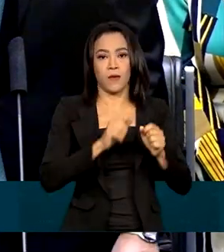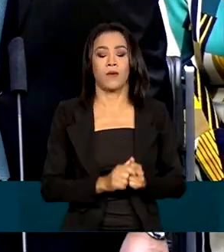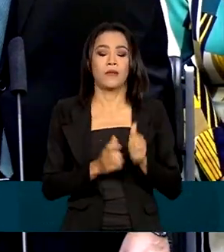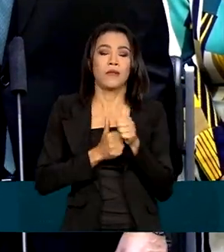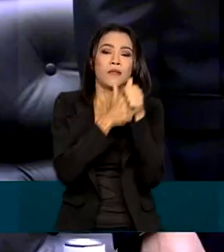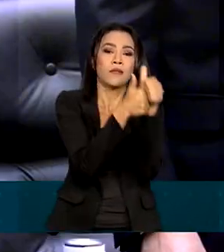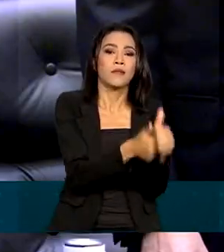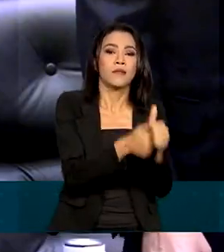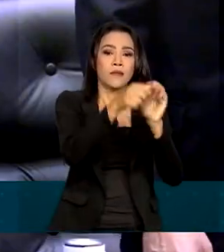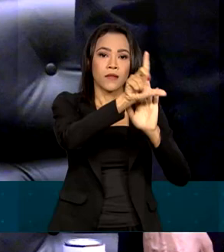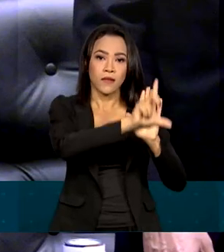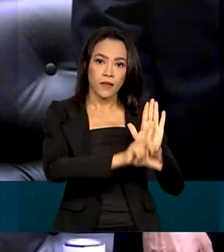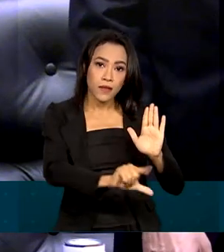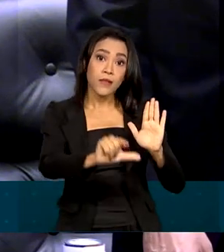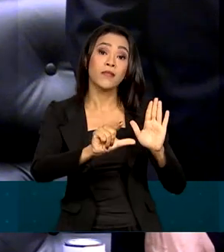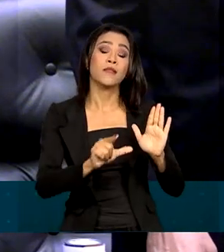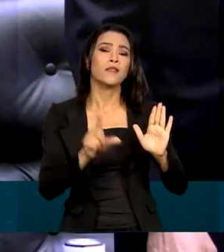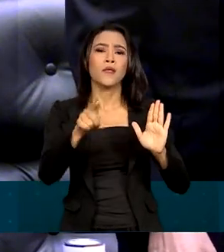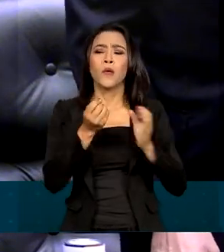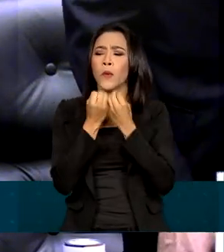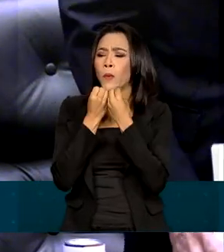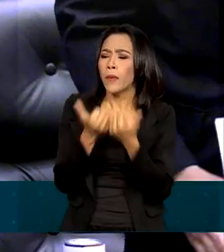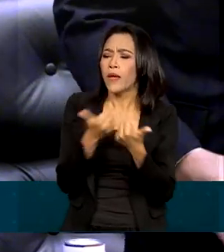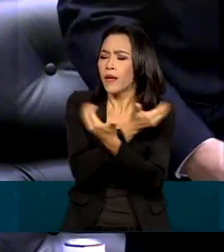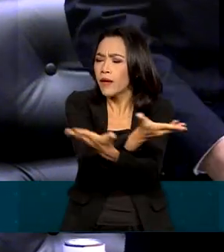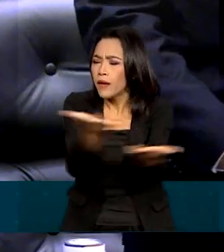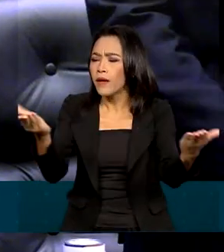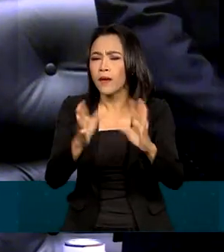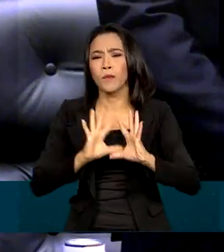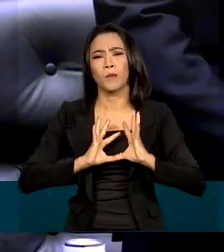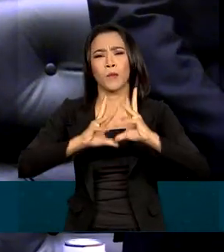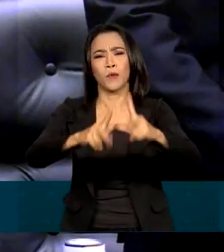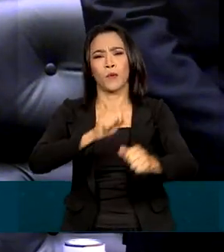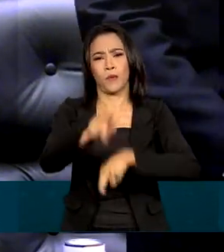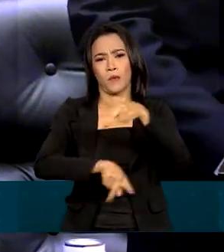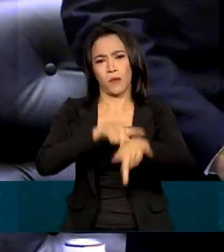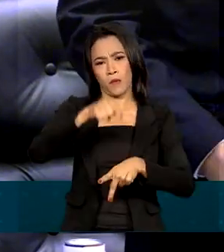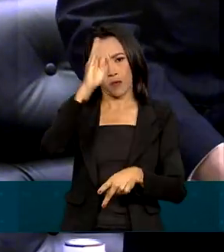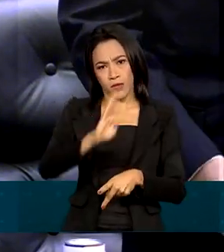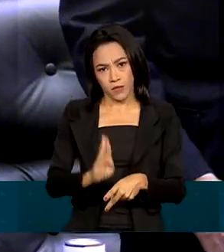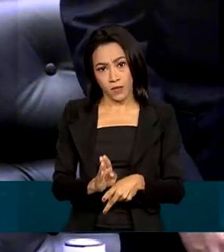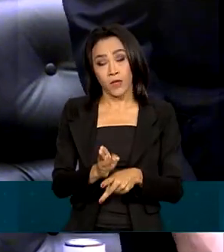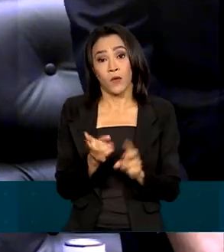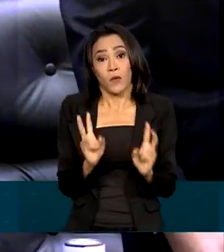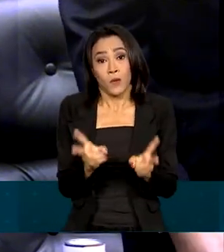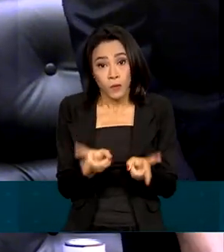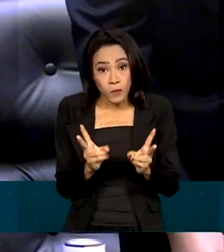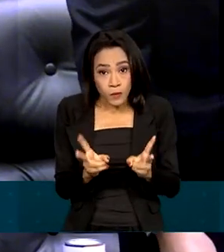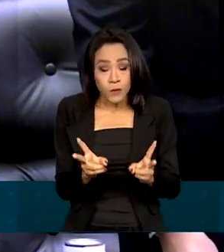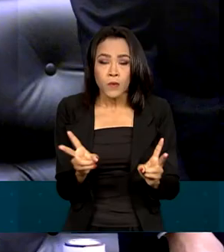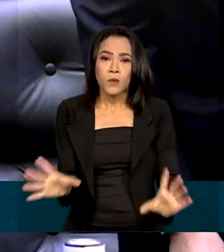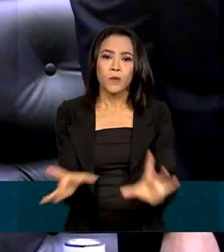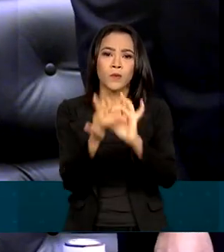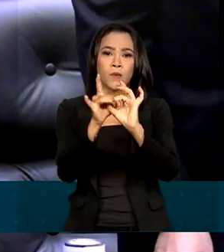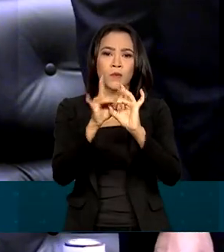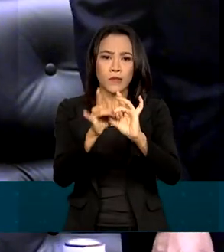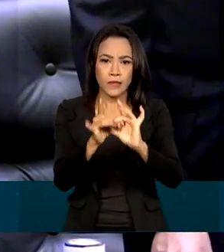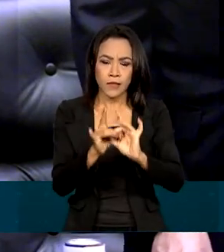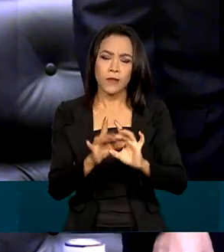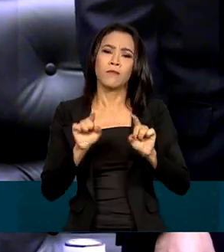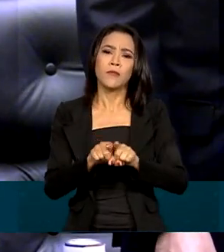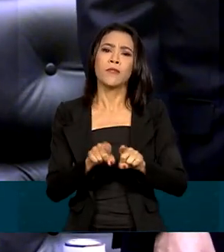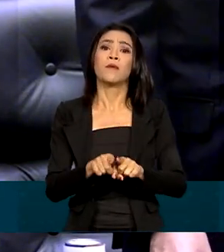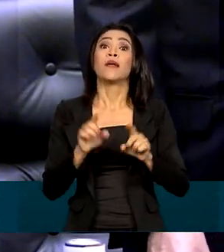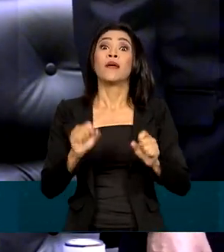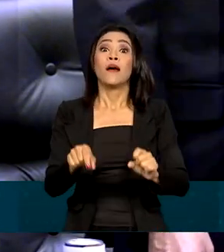leis, promover o bem geral do povo brasileiro, sustentar a união, a integridade e a